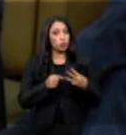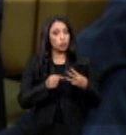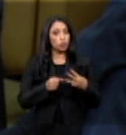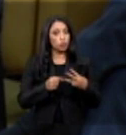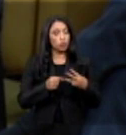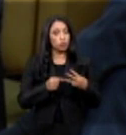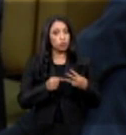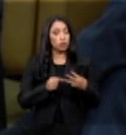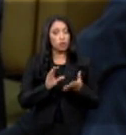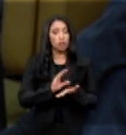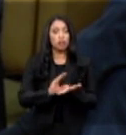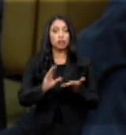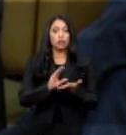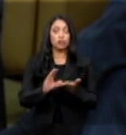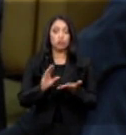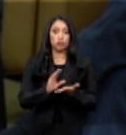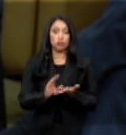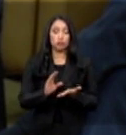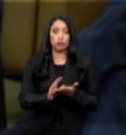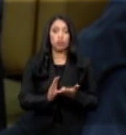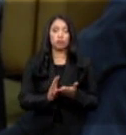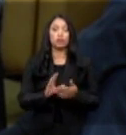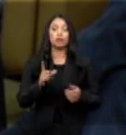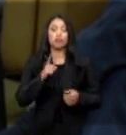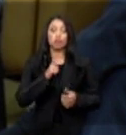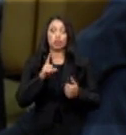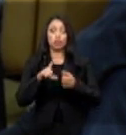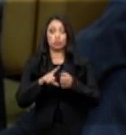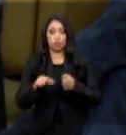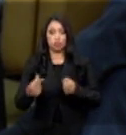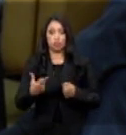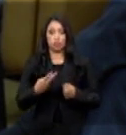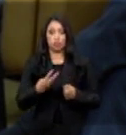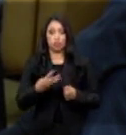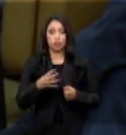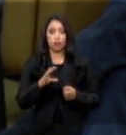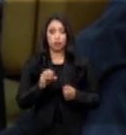chamado investimento cruzado previsto no artigo 30 dessa lei,